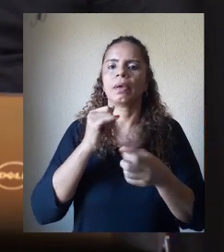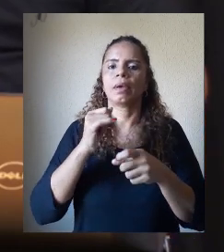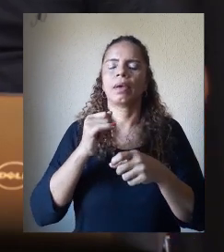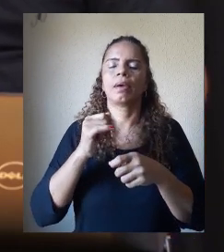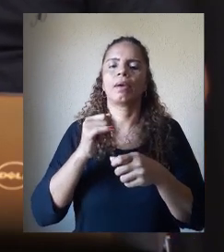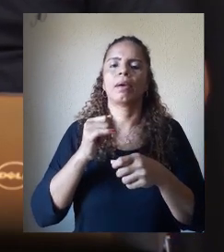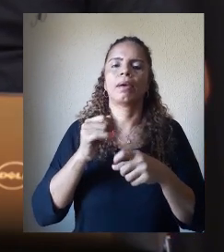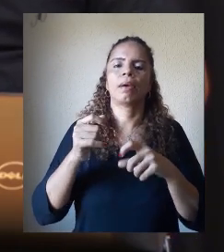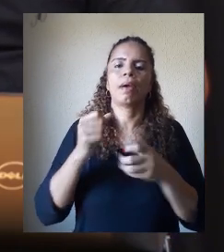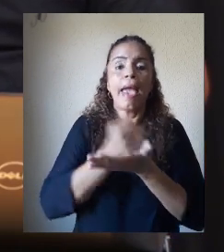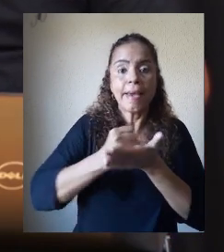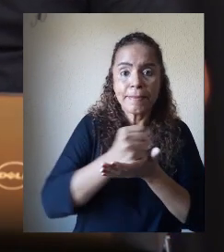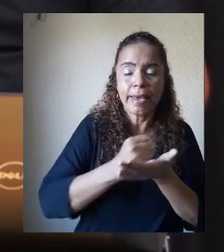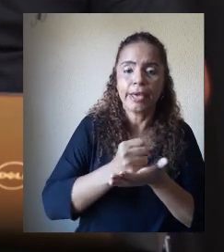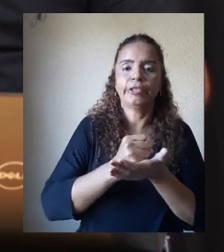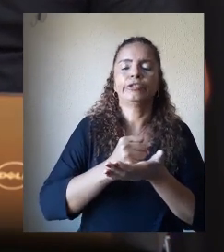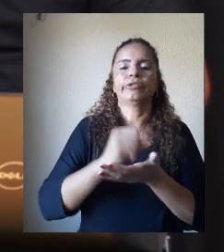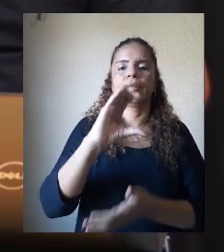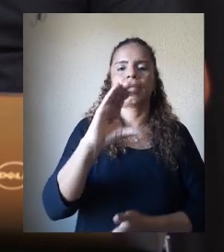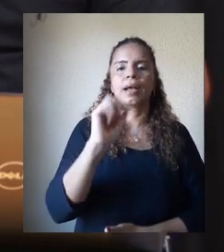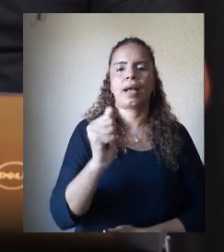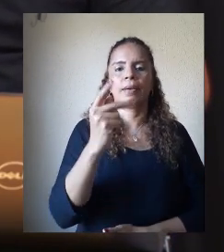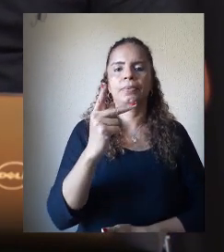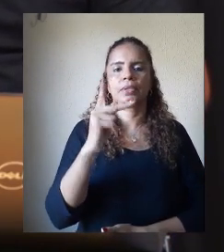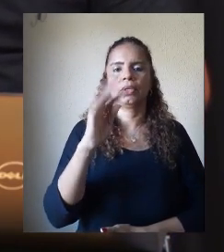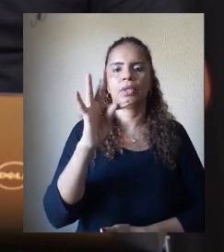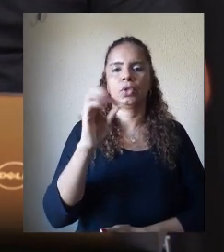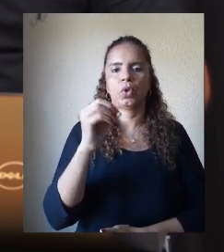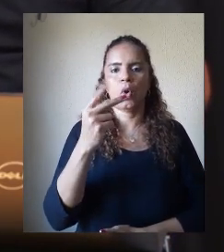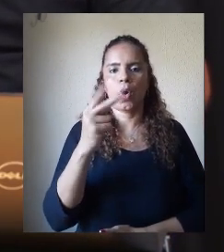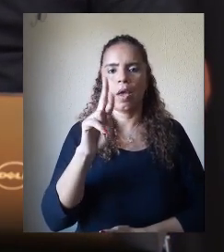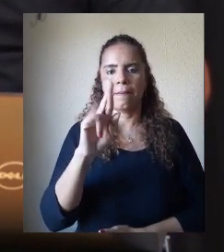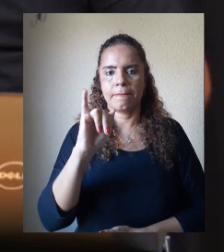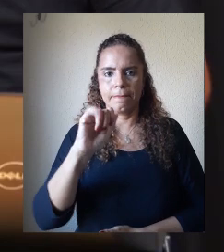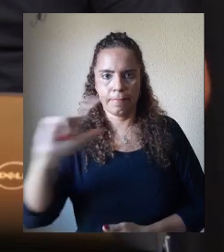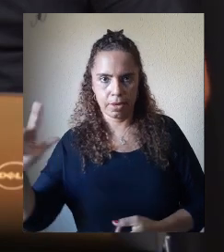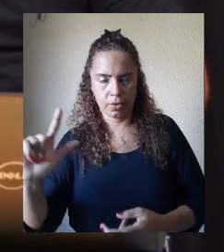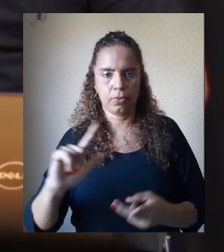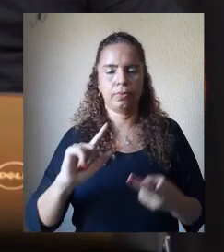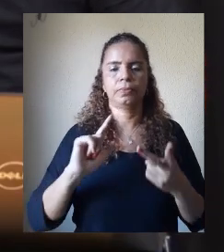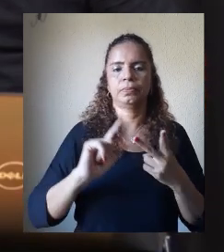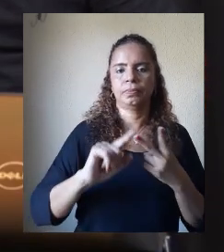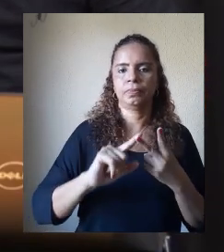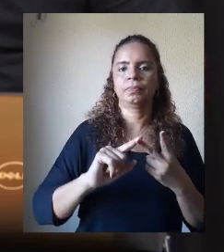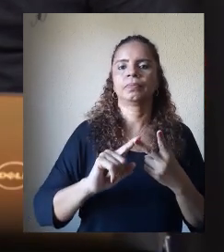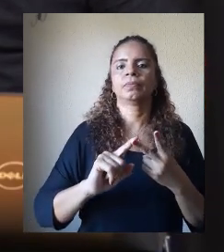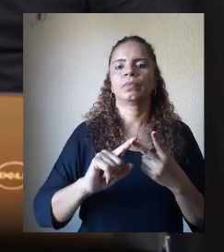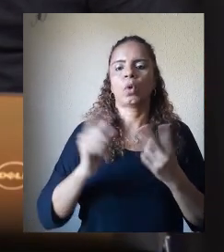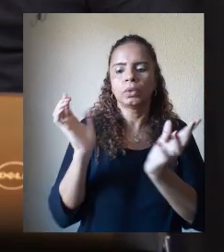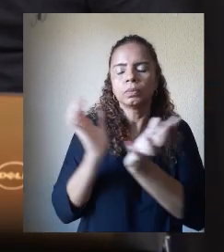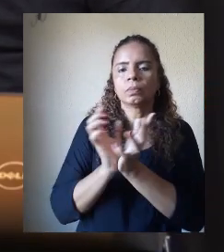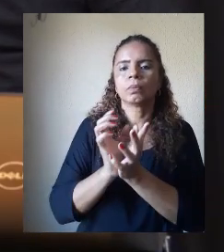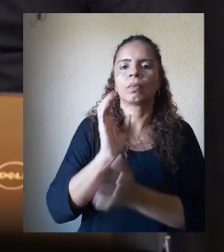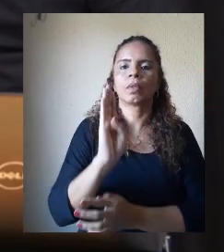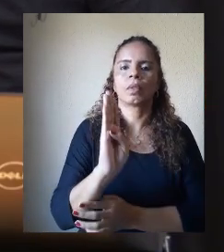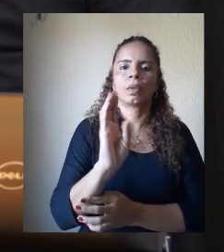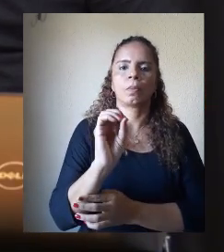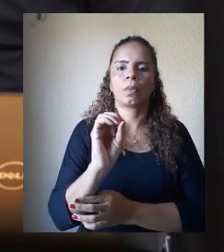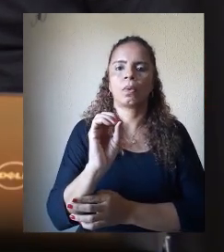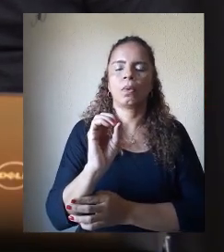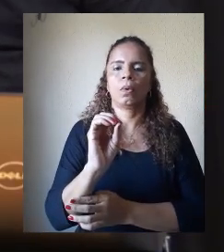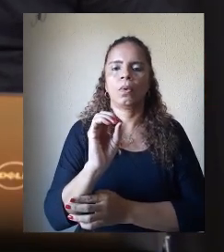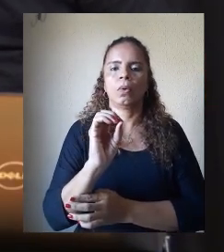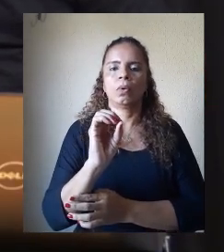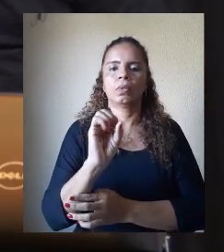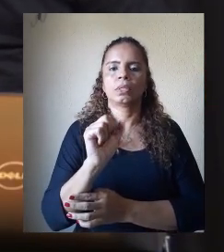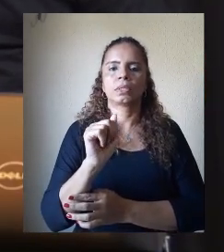da família do captopril, que são os inibidores da enzima conversora de angiotensina, ou da família da losartana, né,